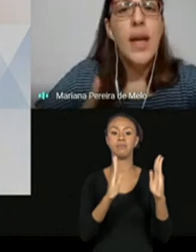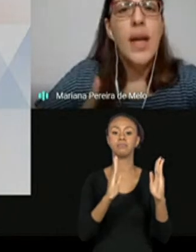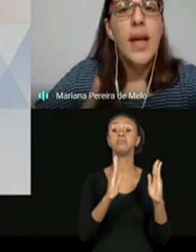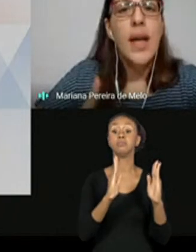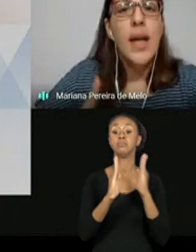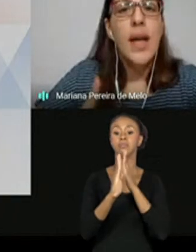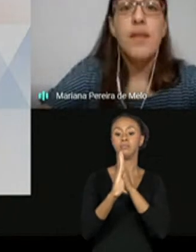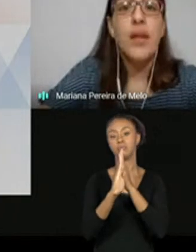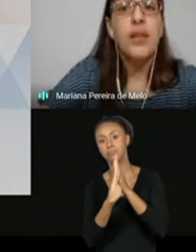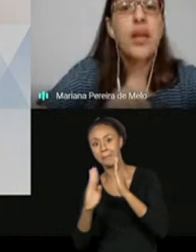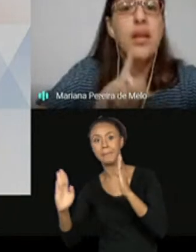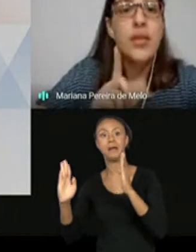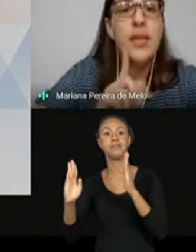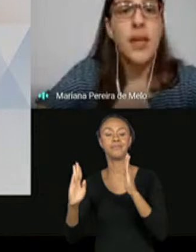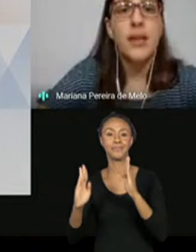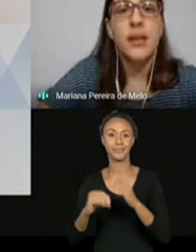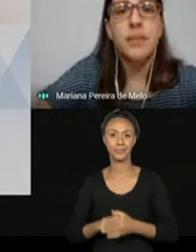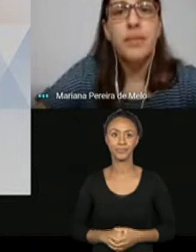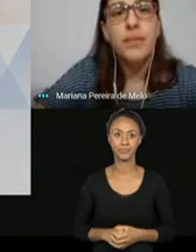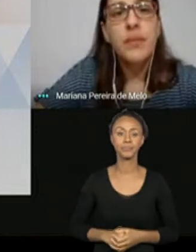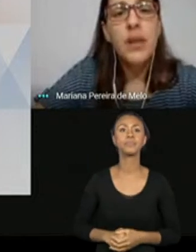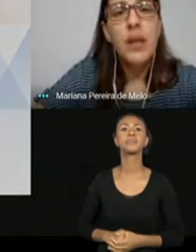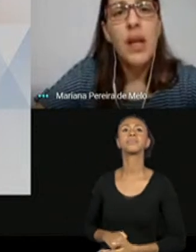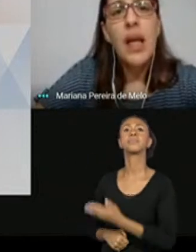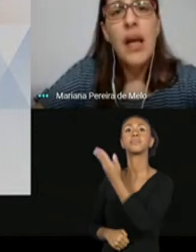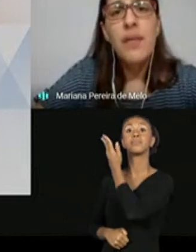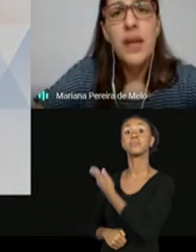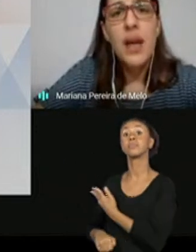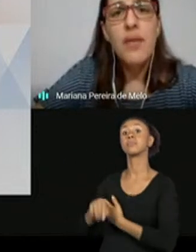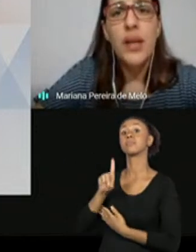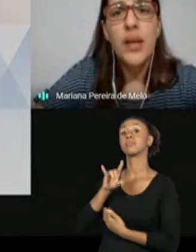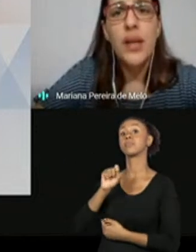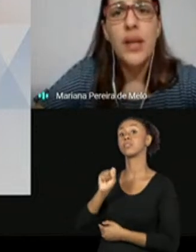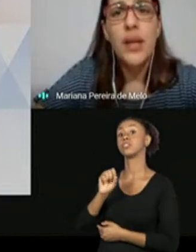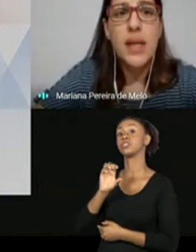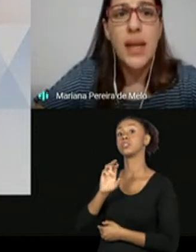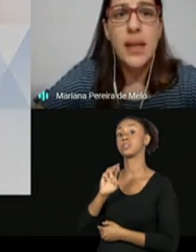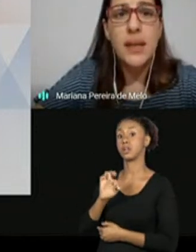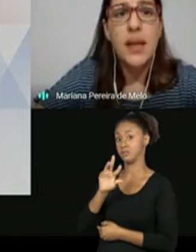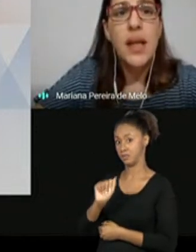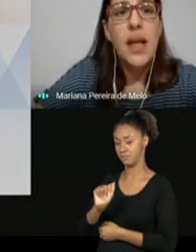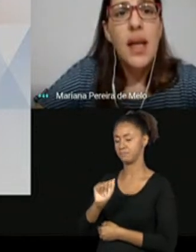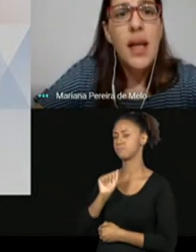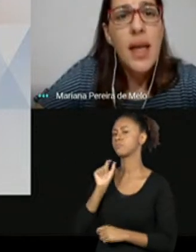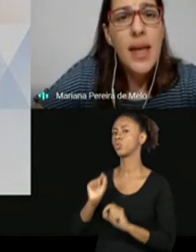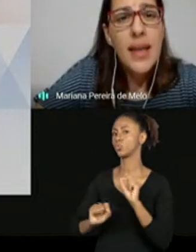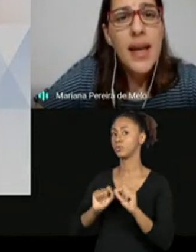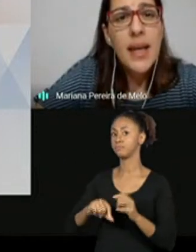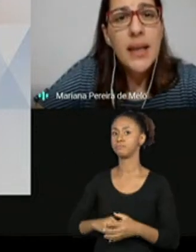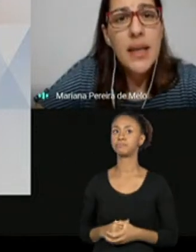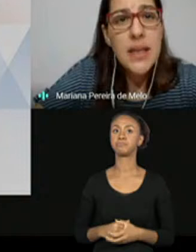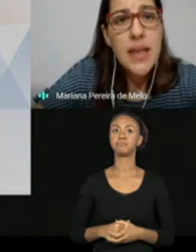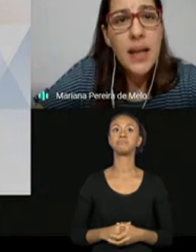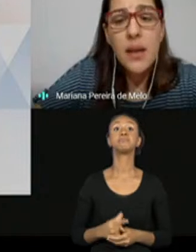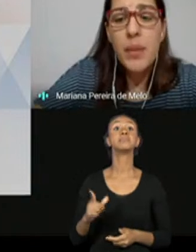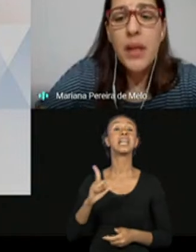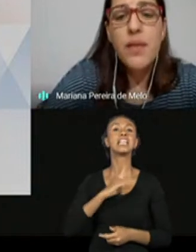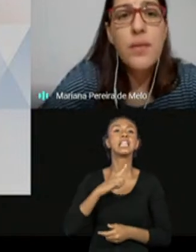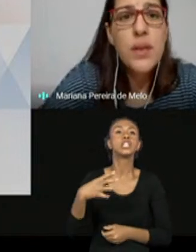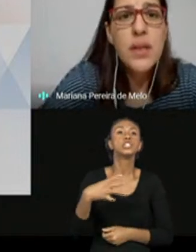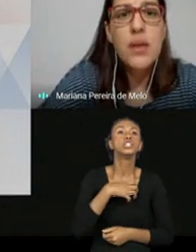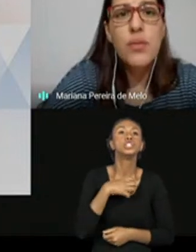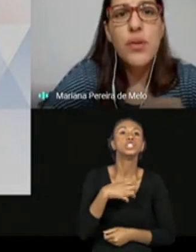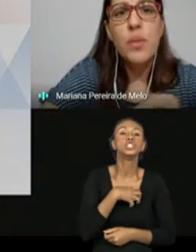O caso de variável aleatória discreta. A variável aleatória discreta, ela é caracterizada